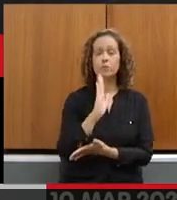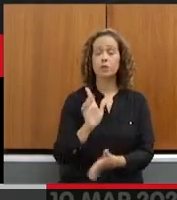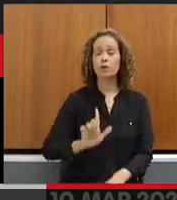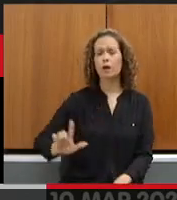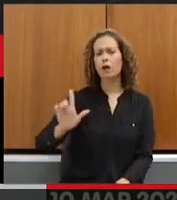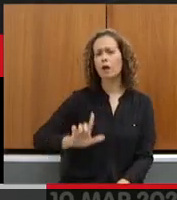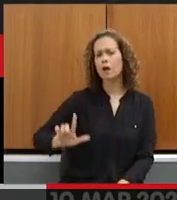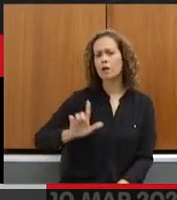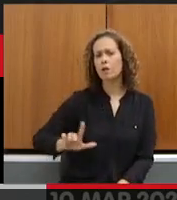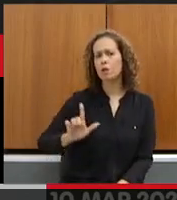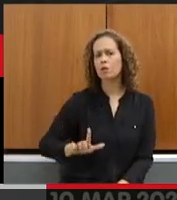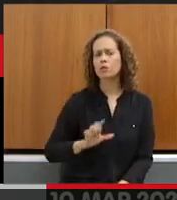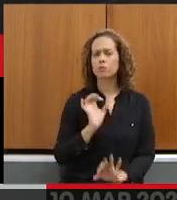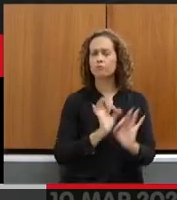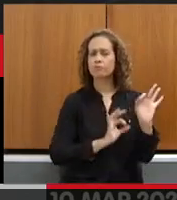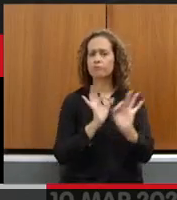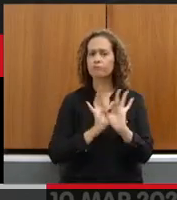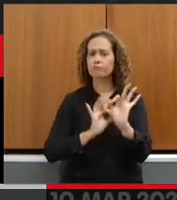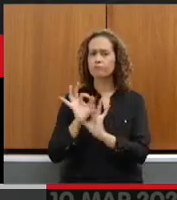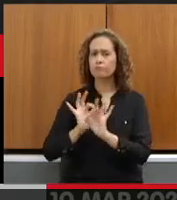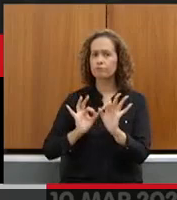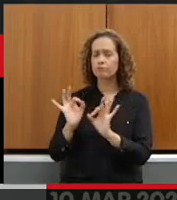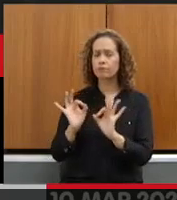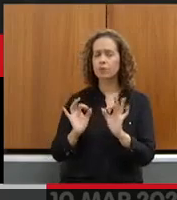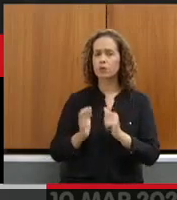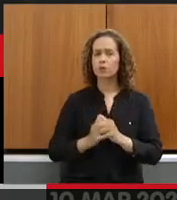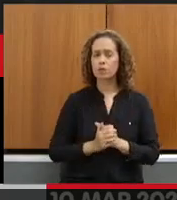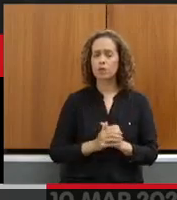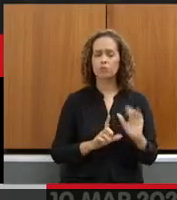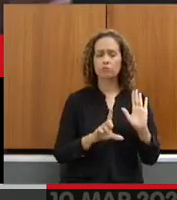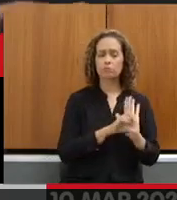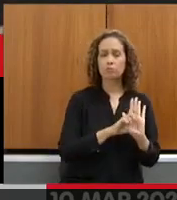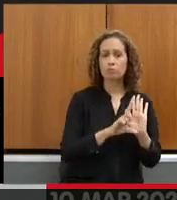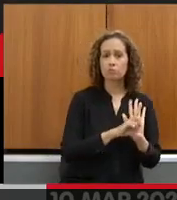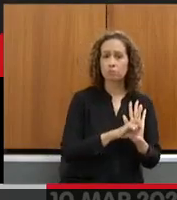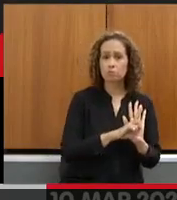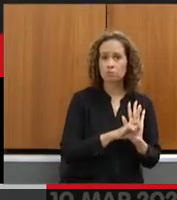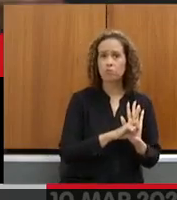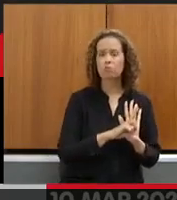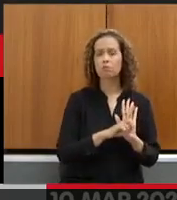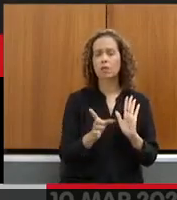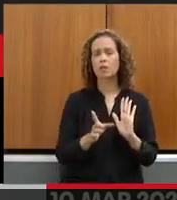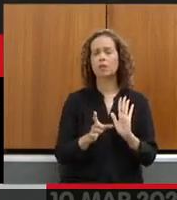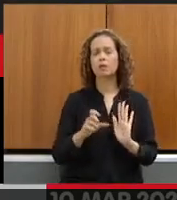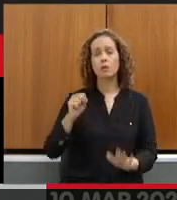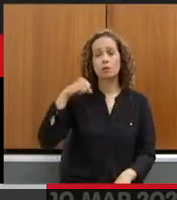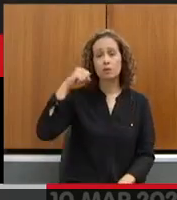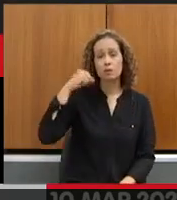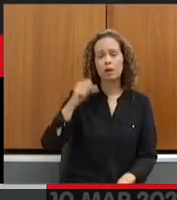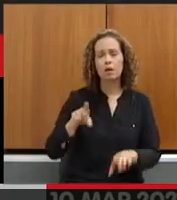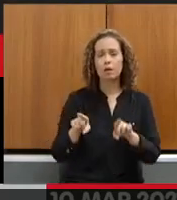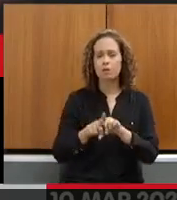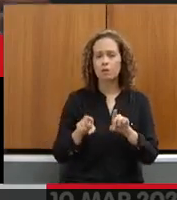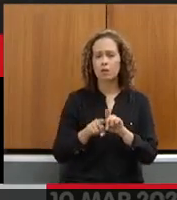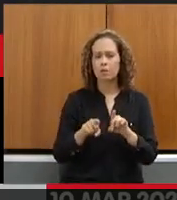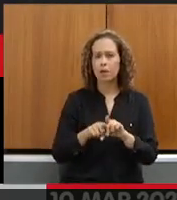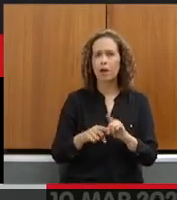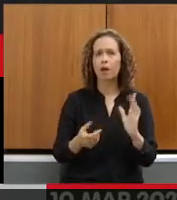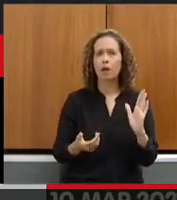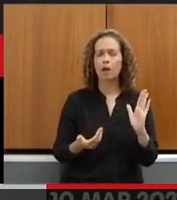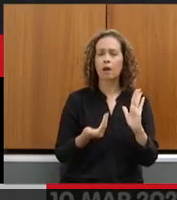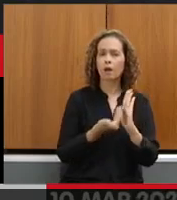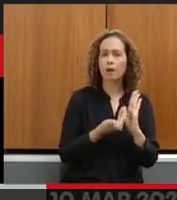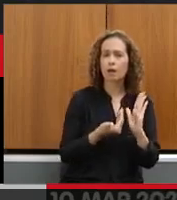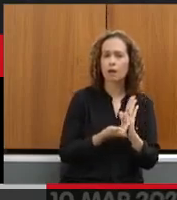lógica que foi construída Legislativa pela pelo Senado e pela câmara de que